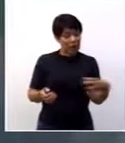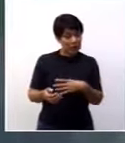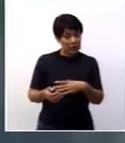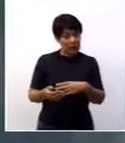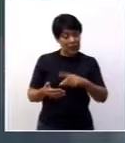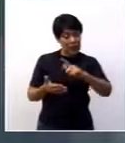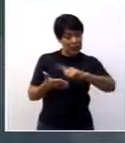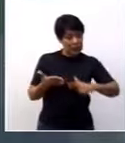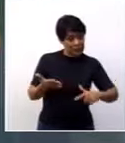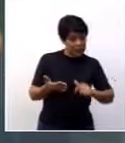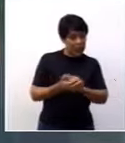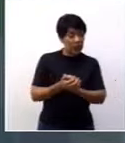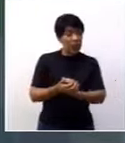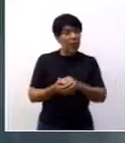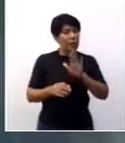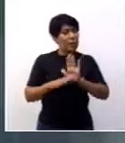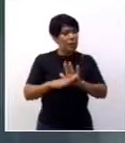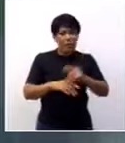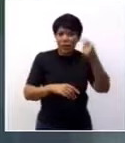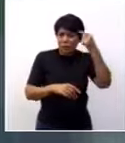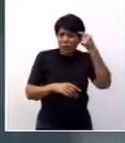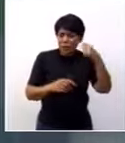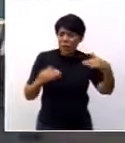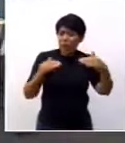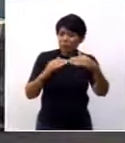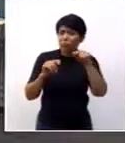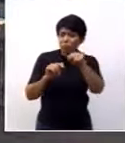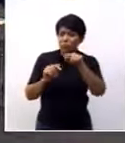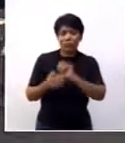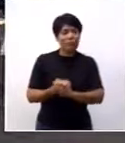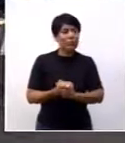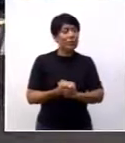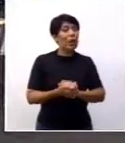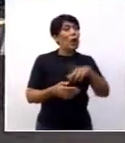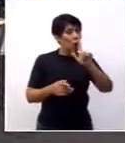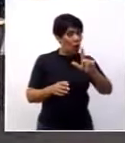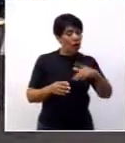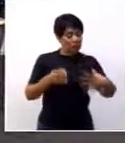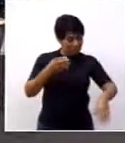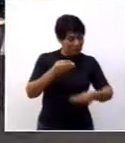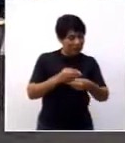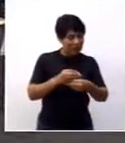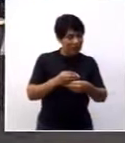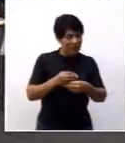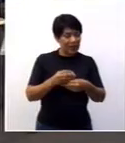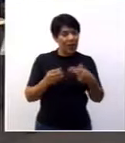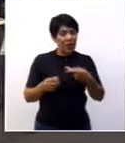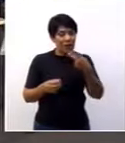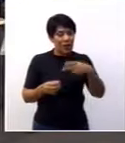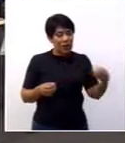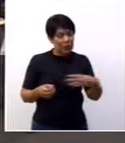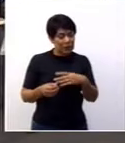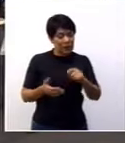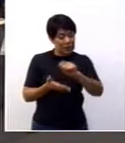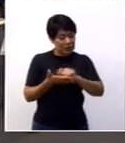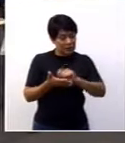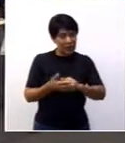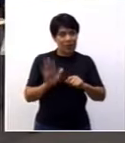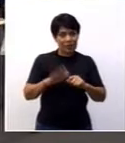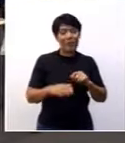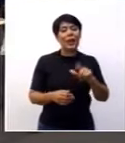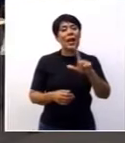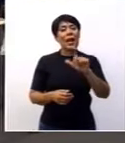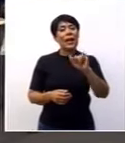da contemporaneidade, é para pensarmos tudo isso. E tá posso bom? só fazer um adendo, aproveitando, falando de modernidade e de escrita. A